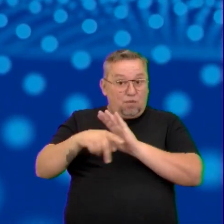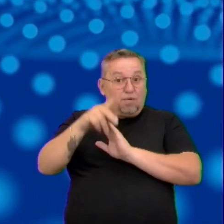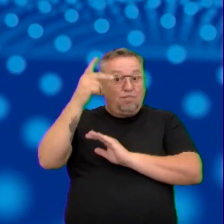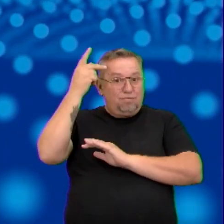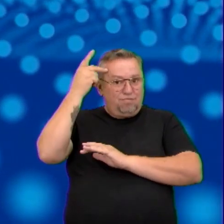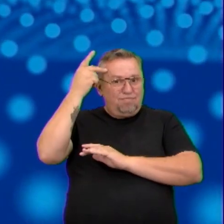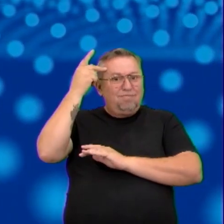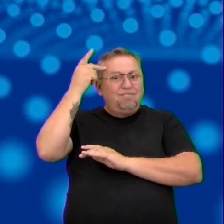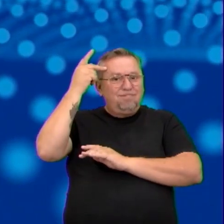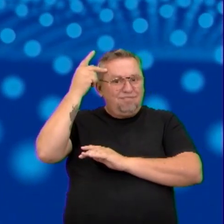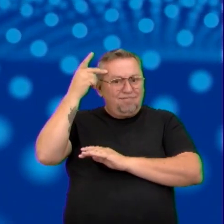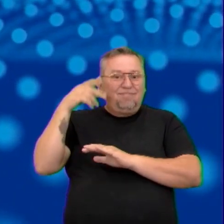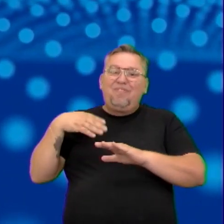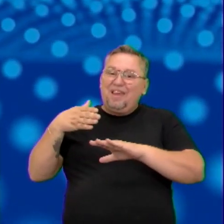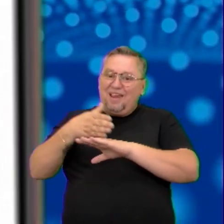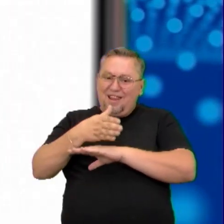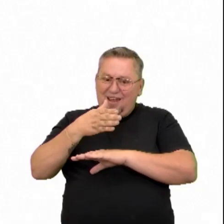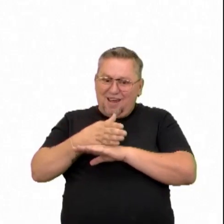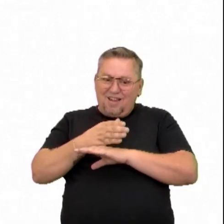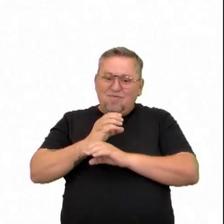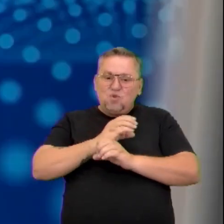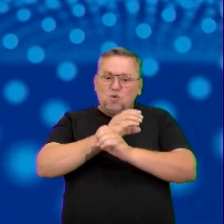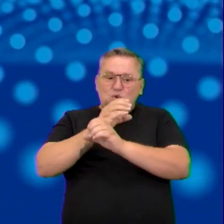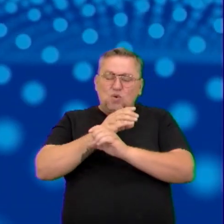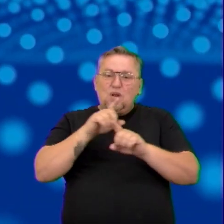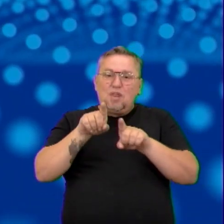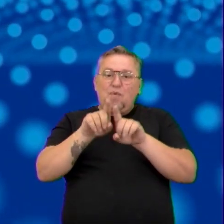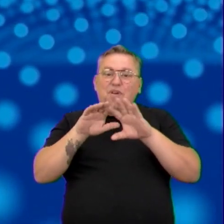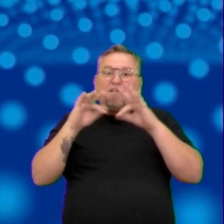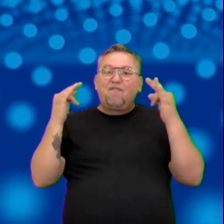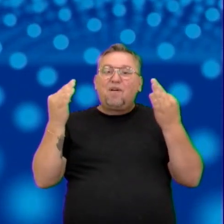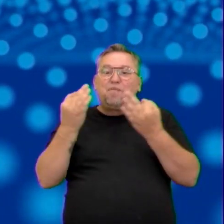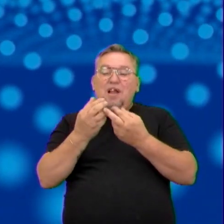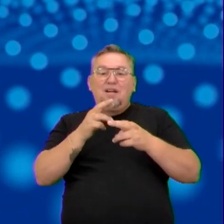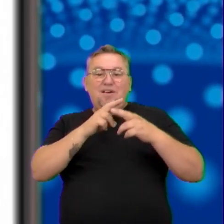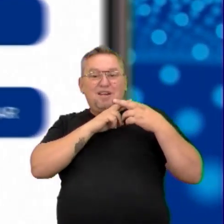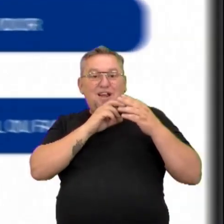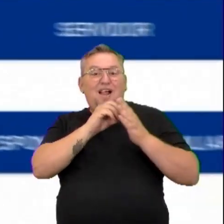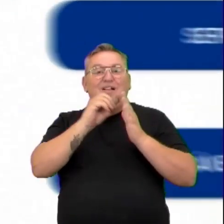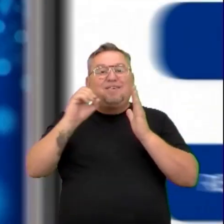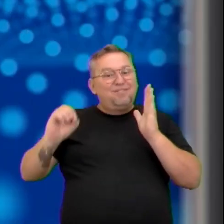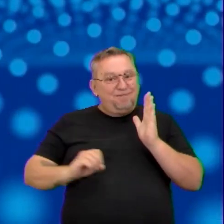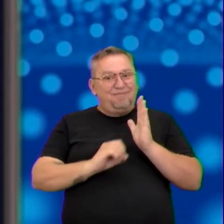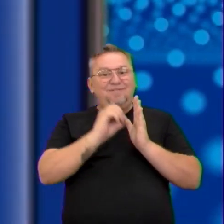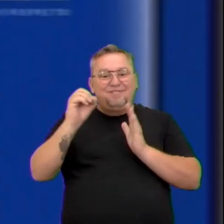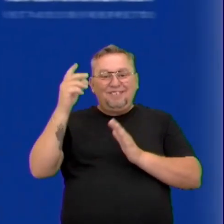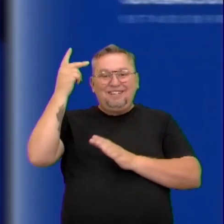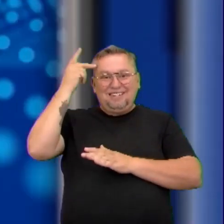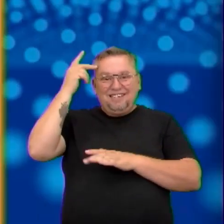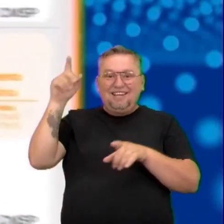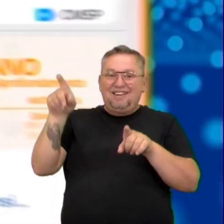Paulo. Entre nos canais para familiares e responsáveis do Centro de Mídias de São Paulo.